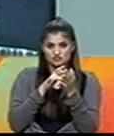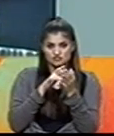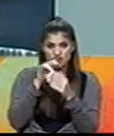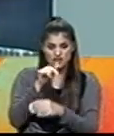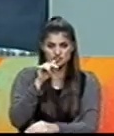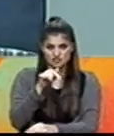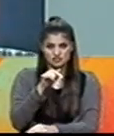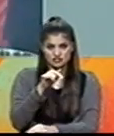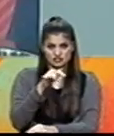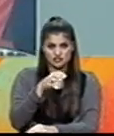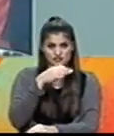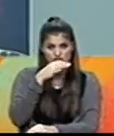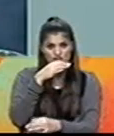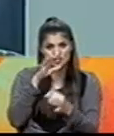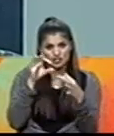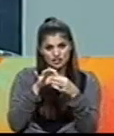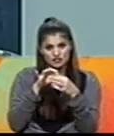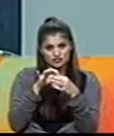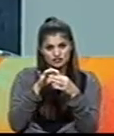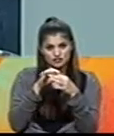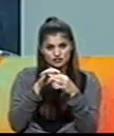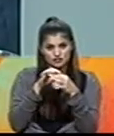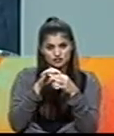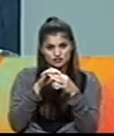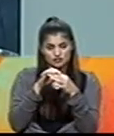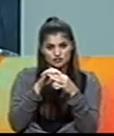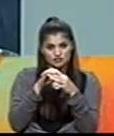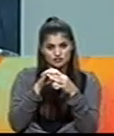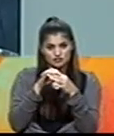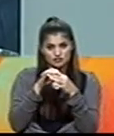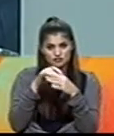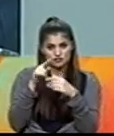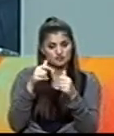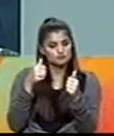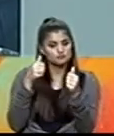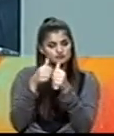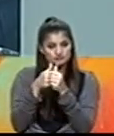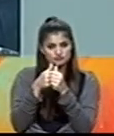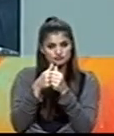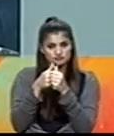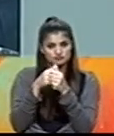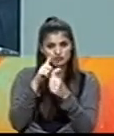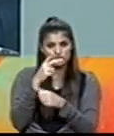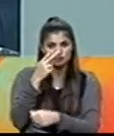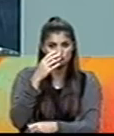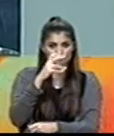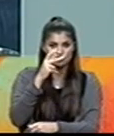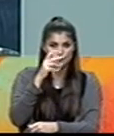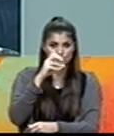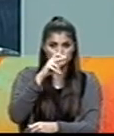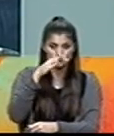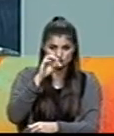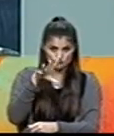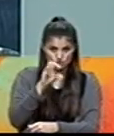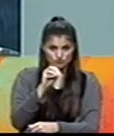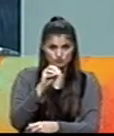É? Fala sobre uma coisa que temos falado muito, que é sobre a proximidade. Lucavorismo. Lucavorismo, exatamente.